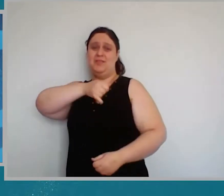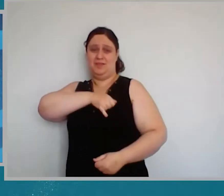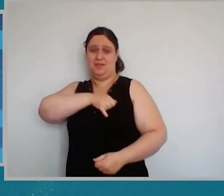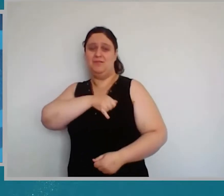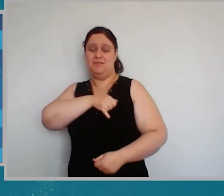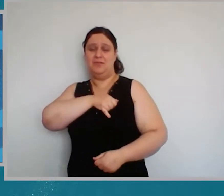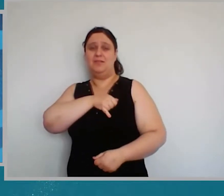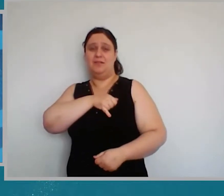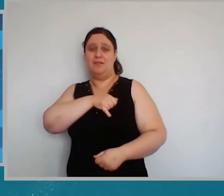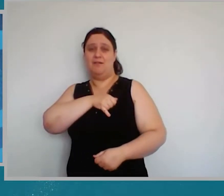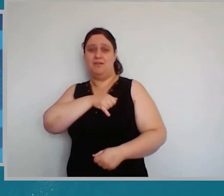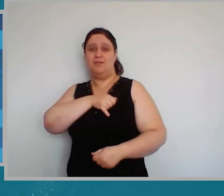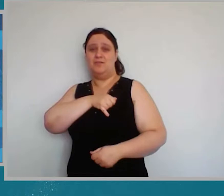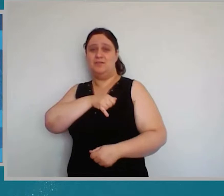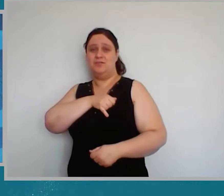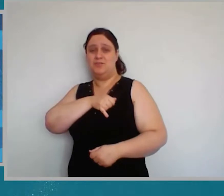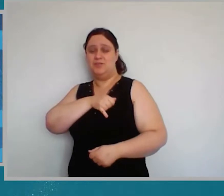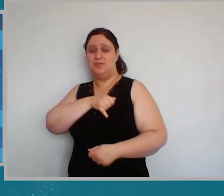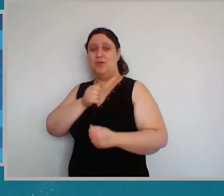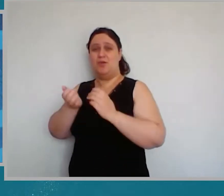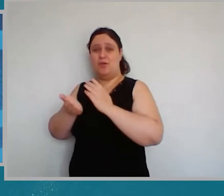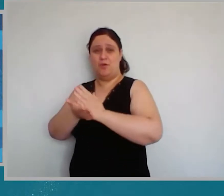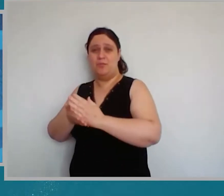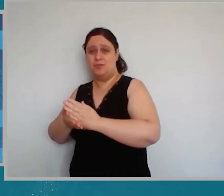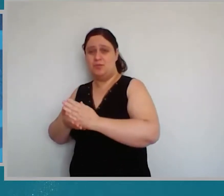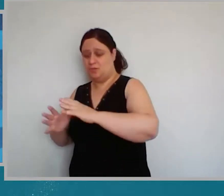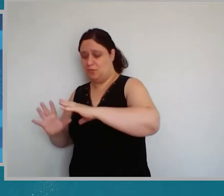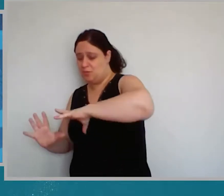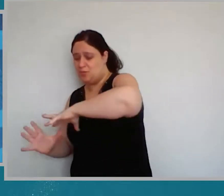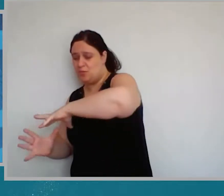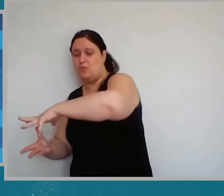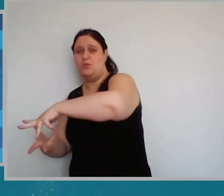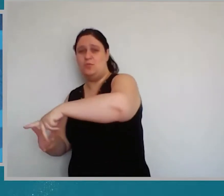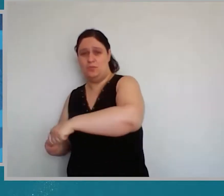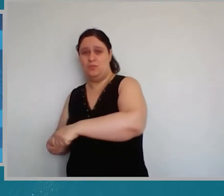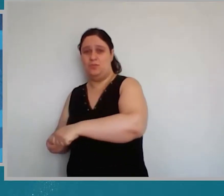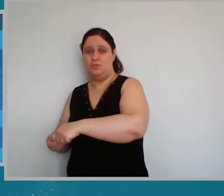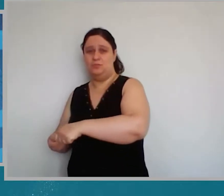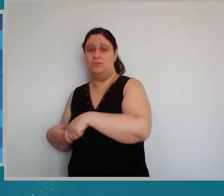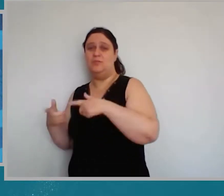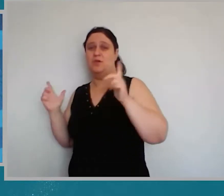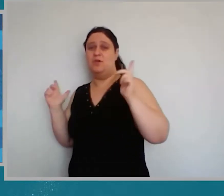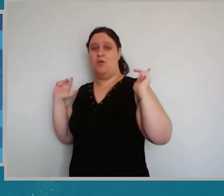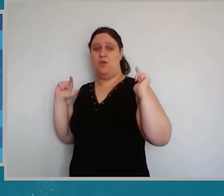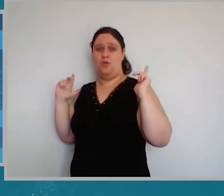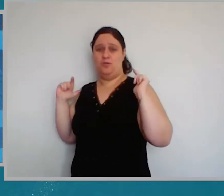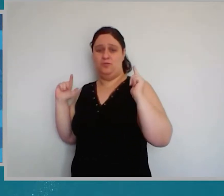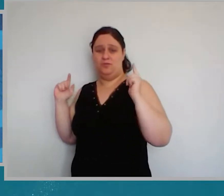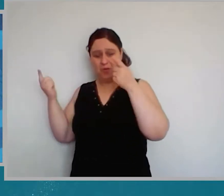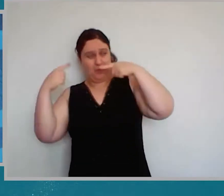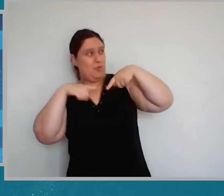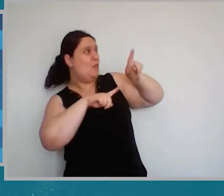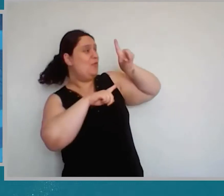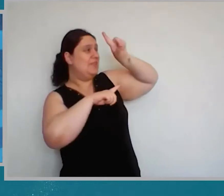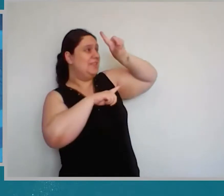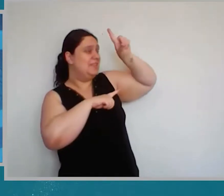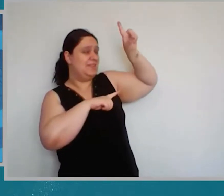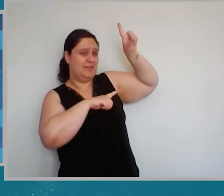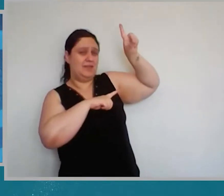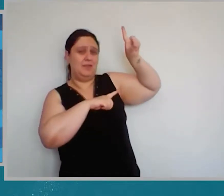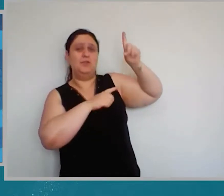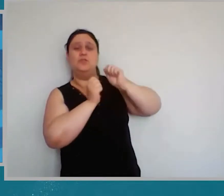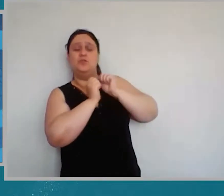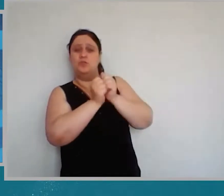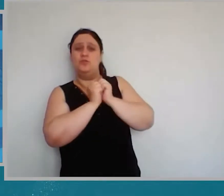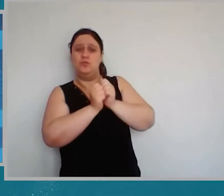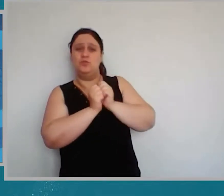mundo, e com ele a terça parte dos anjos se rebelou e também as